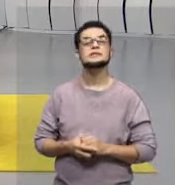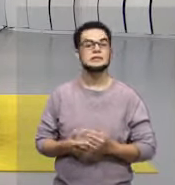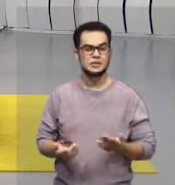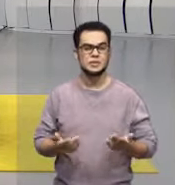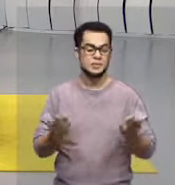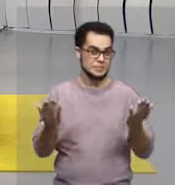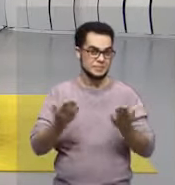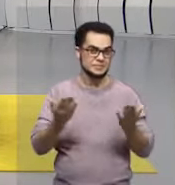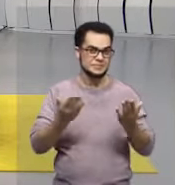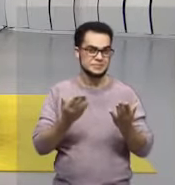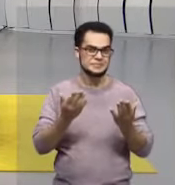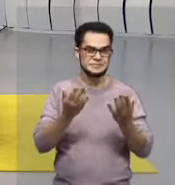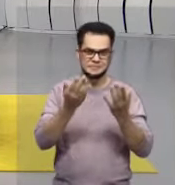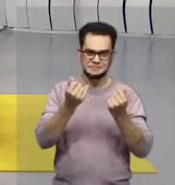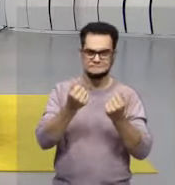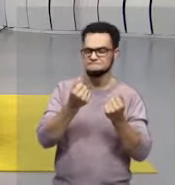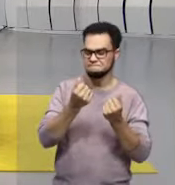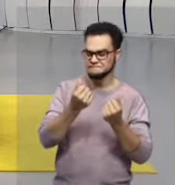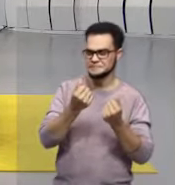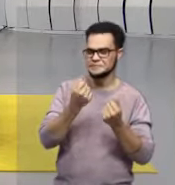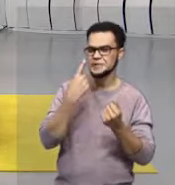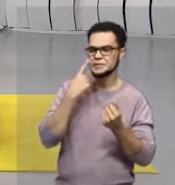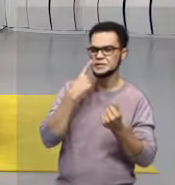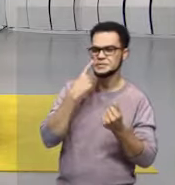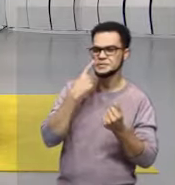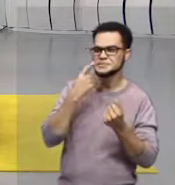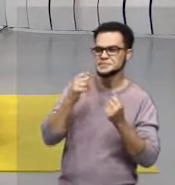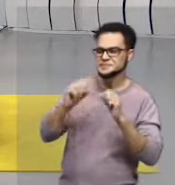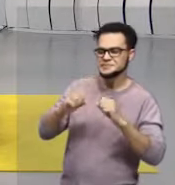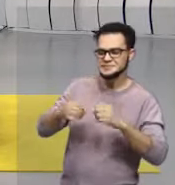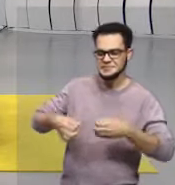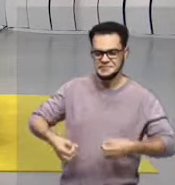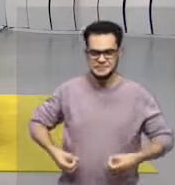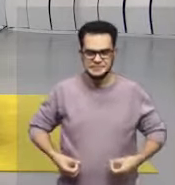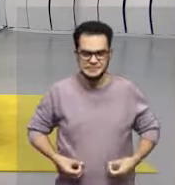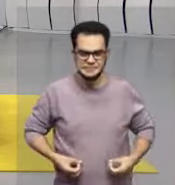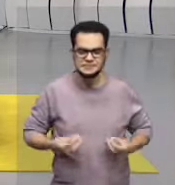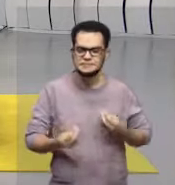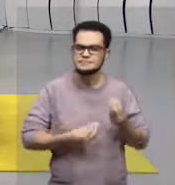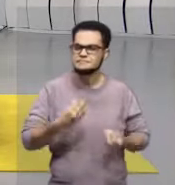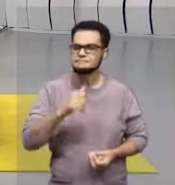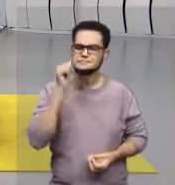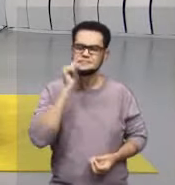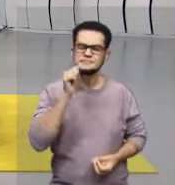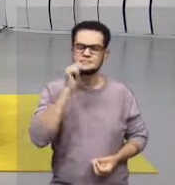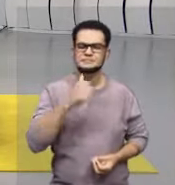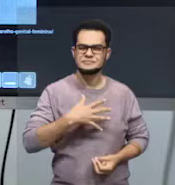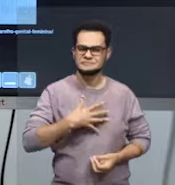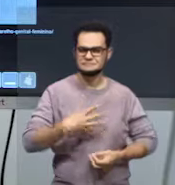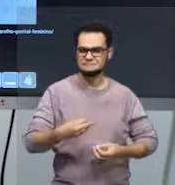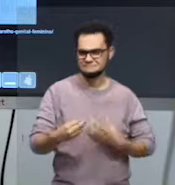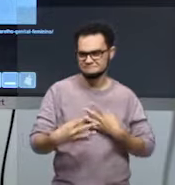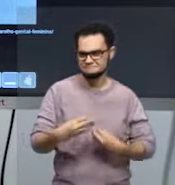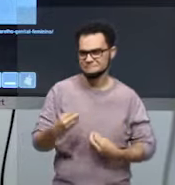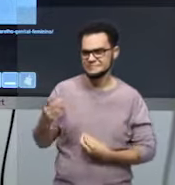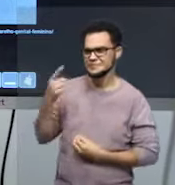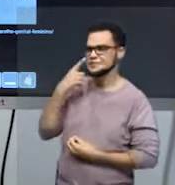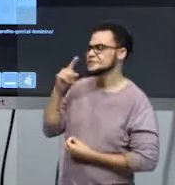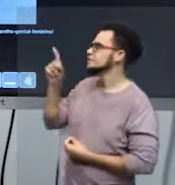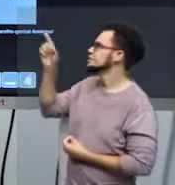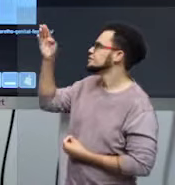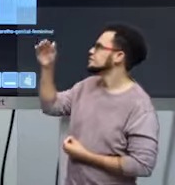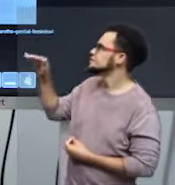focando apenas no sistema reprodutor feminino, vocês percebem aqui, olha, que o útero, ó, a gente fala que